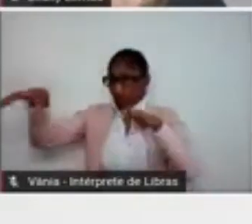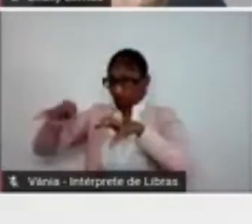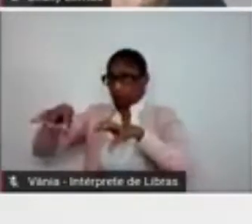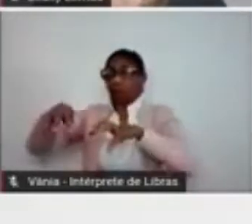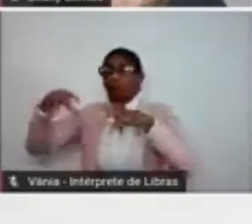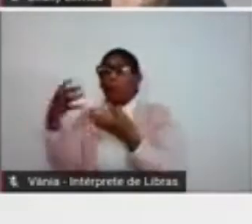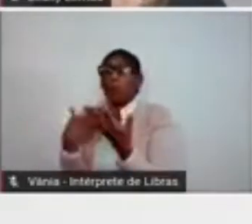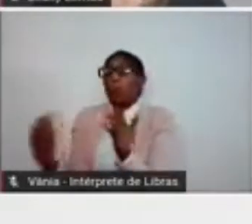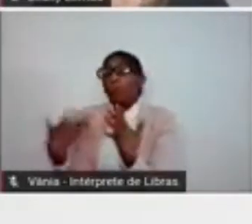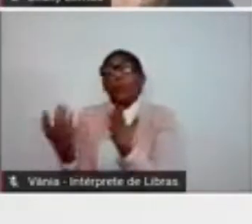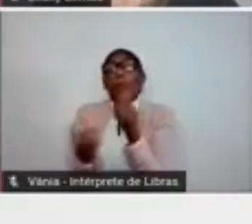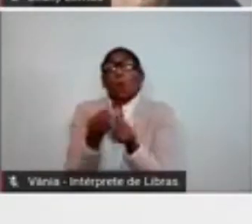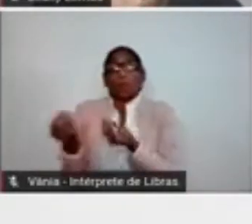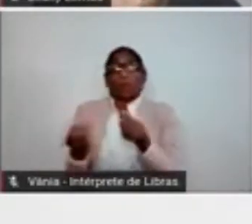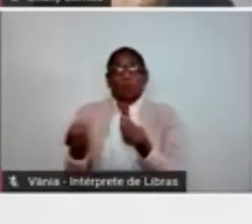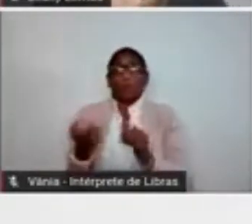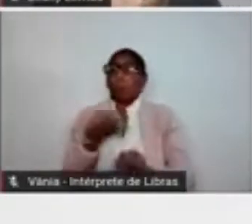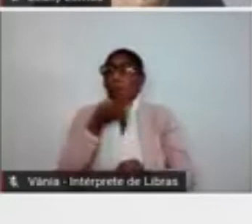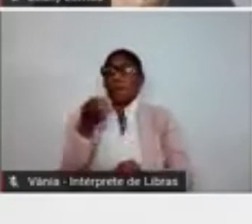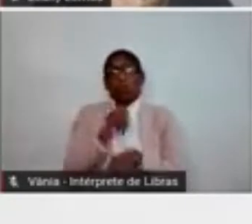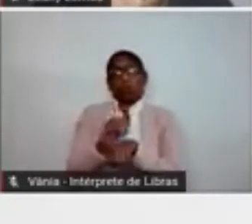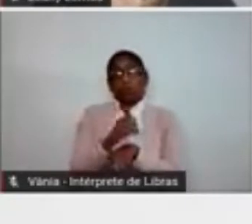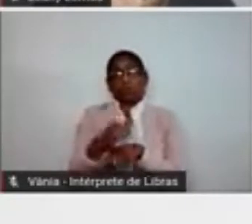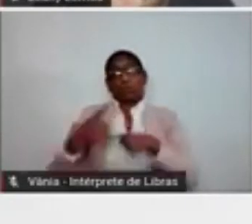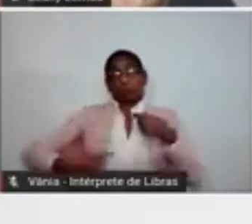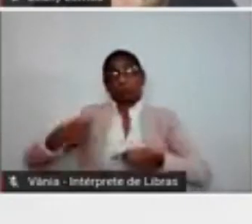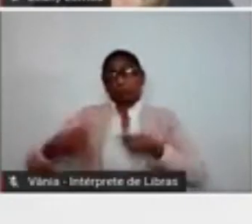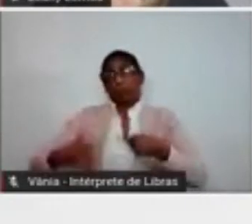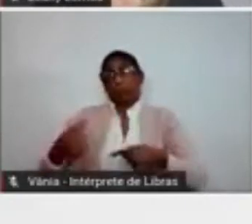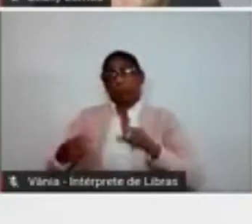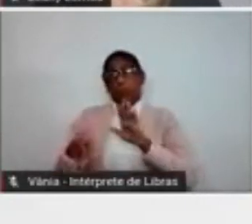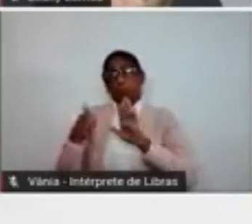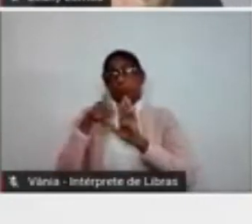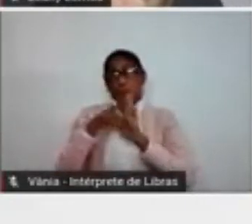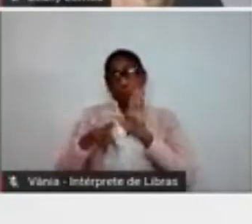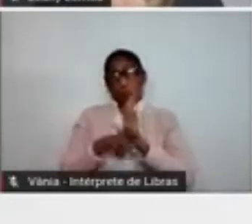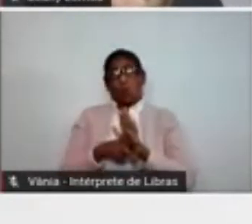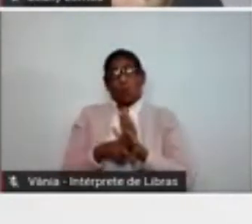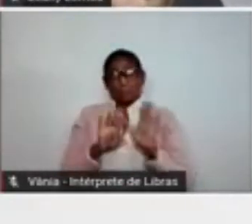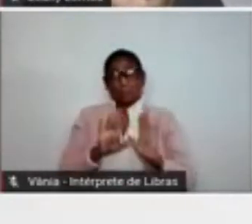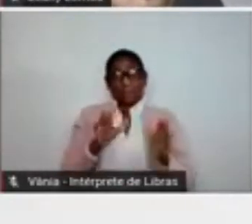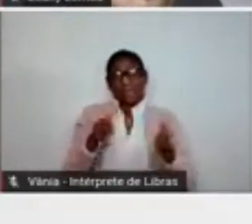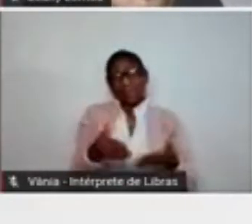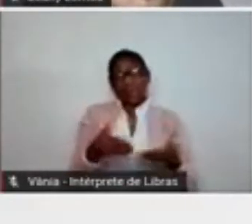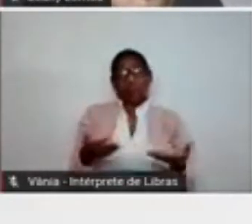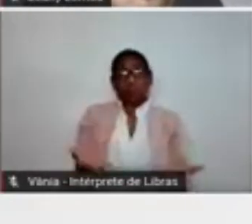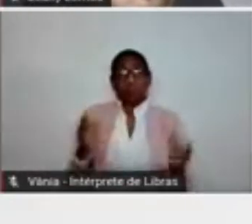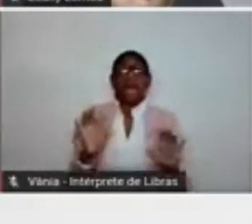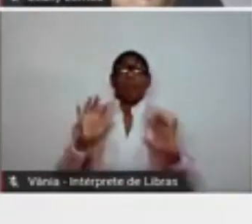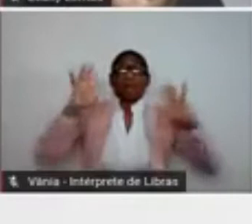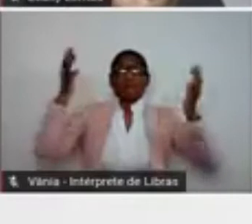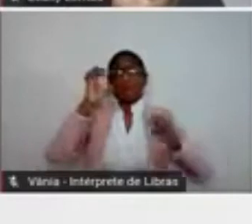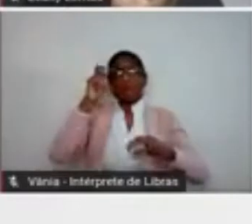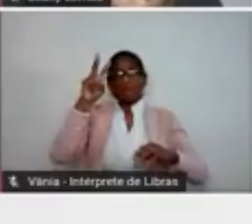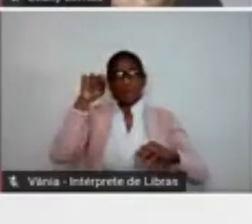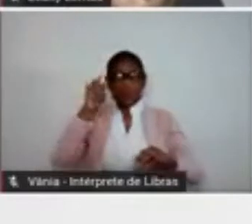ouvimos os argumentos, muitas vezes debatemos protocolos específicos, a gente já está fazendo isso, por exemplo, com o setor de eventos, estamos